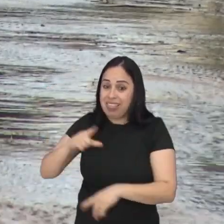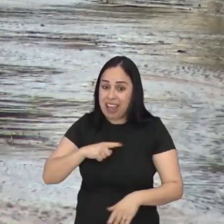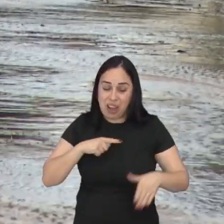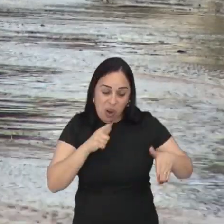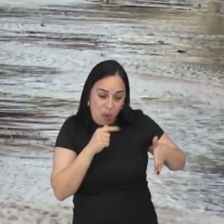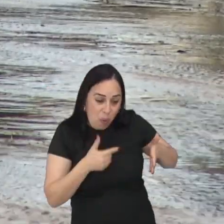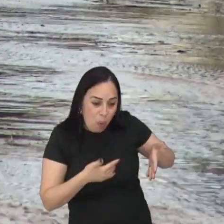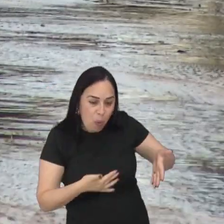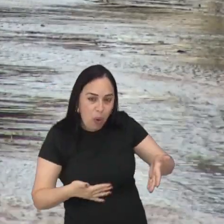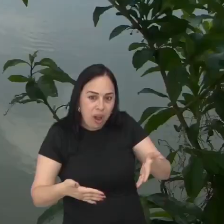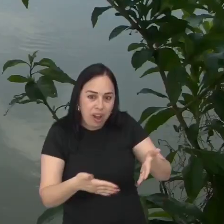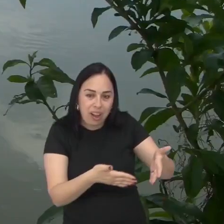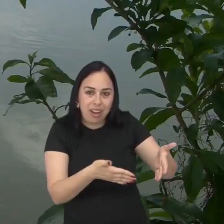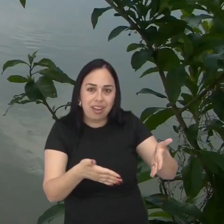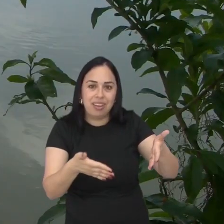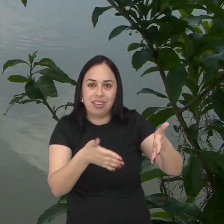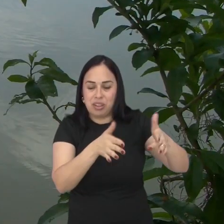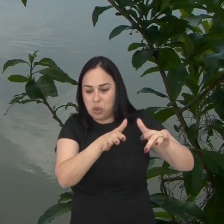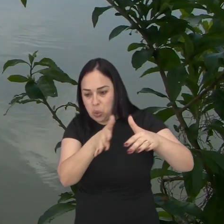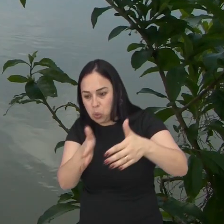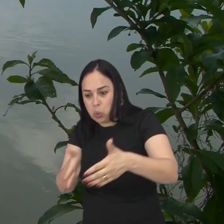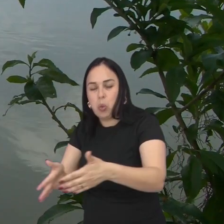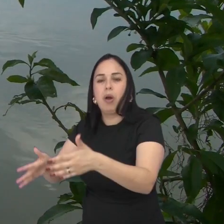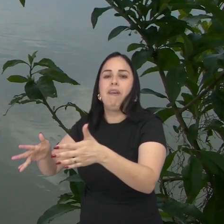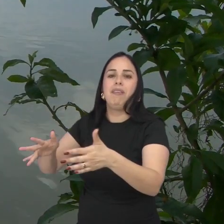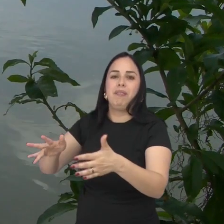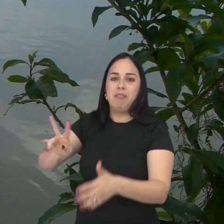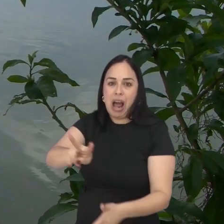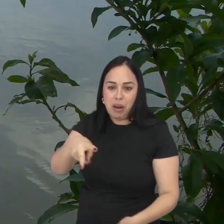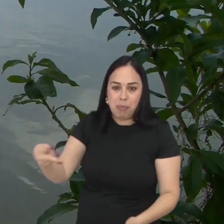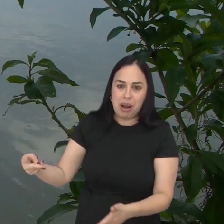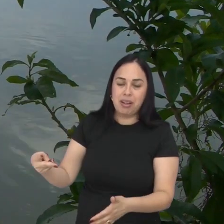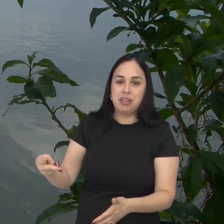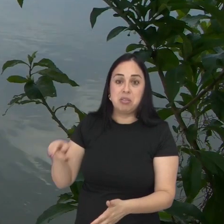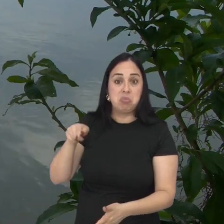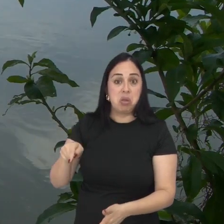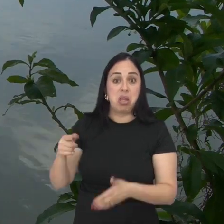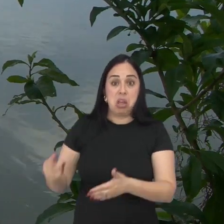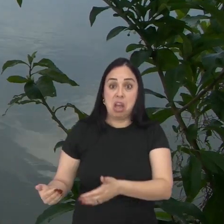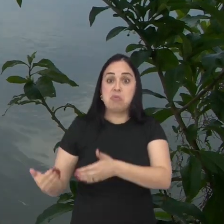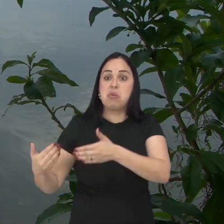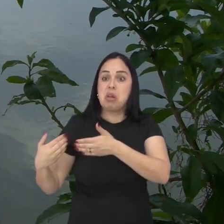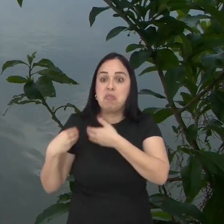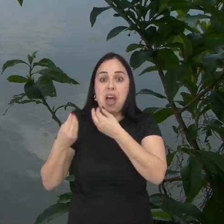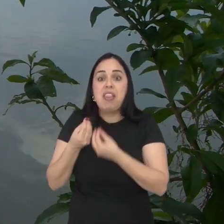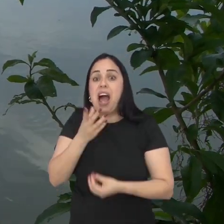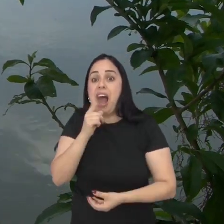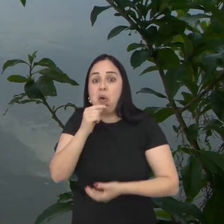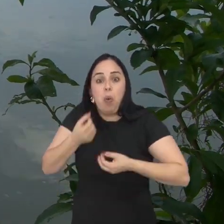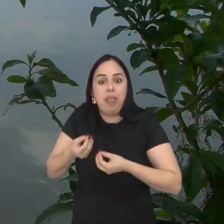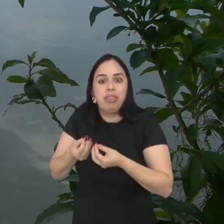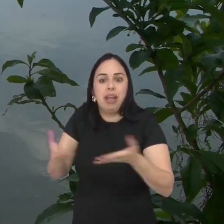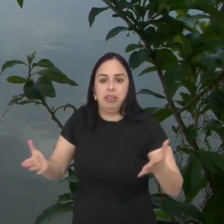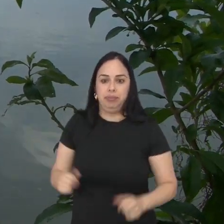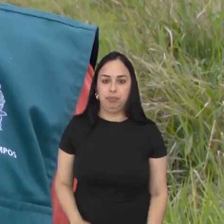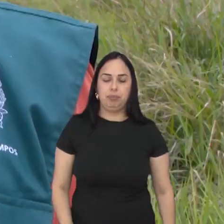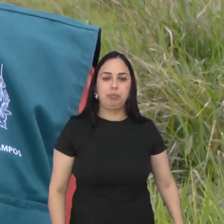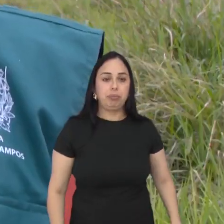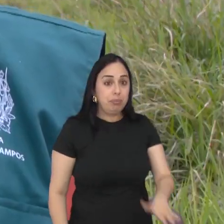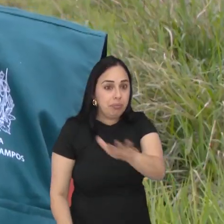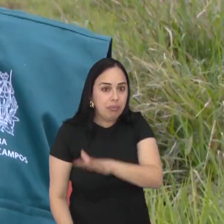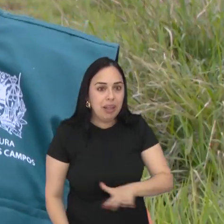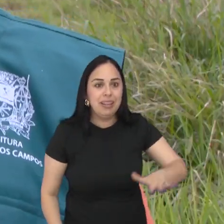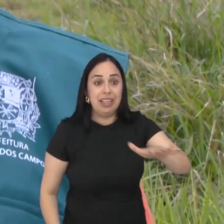que é formado por nascentes que abastece o Rio Paraíba do Sul, responsável pelo fornecimento de água para a nossa região.